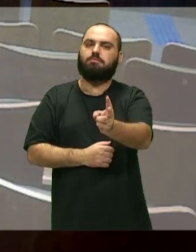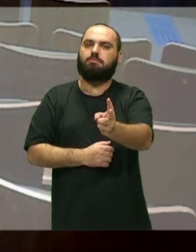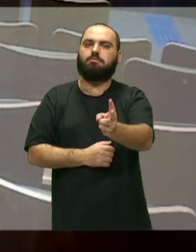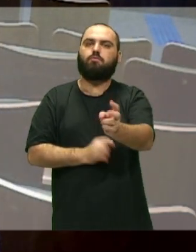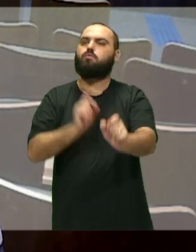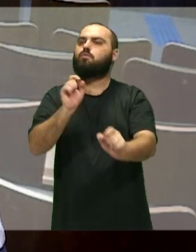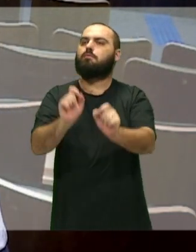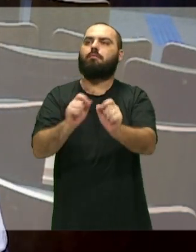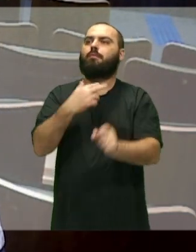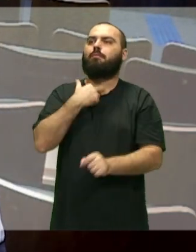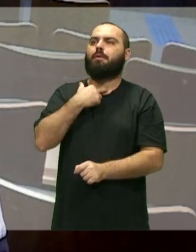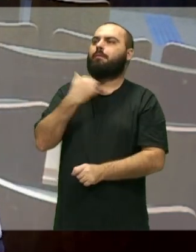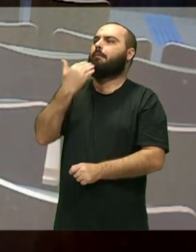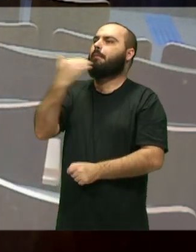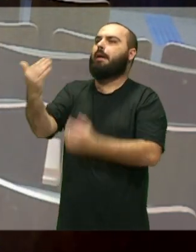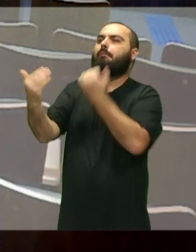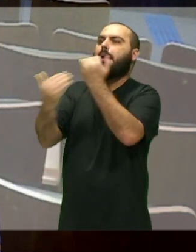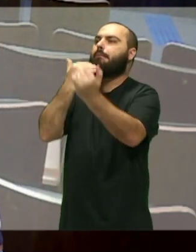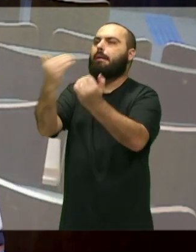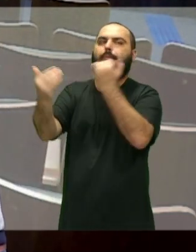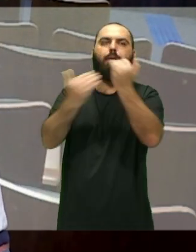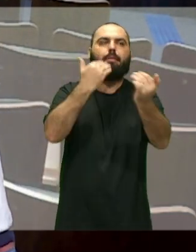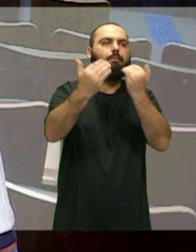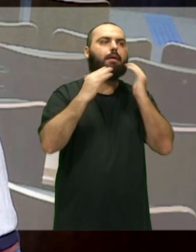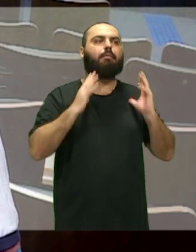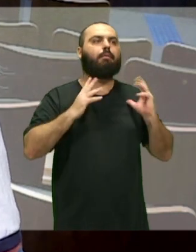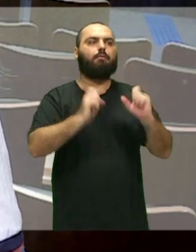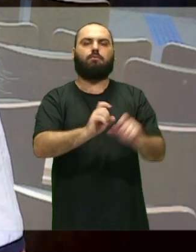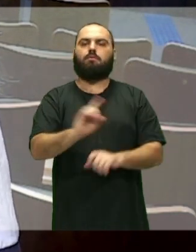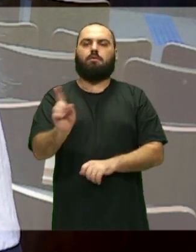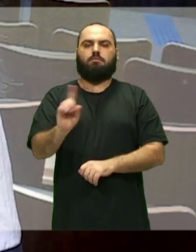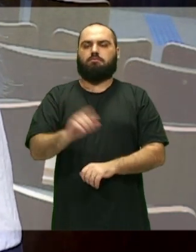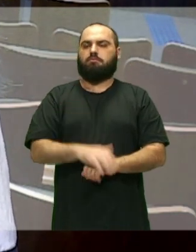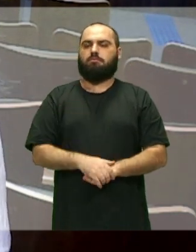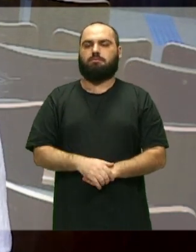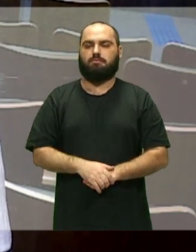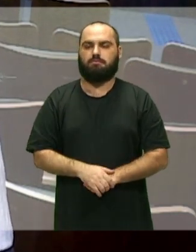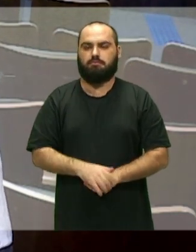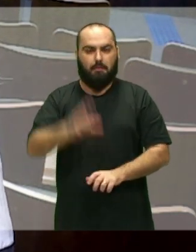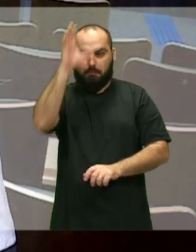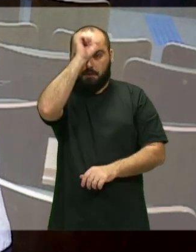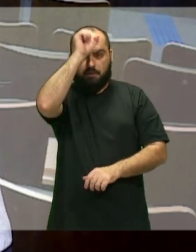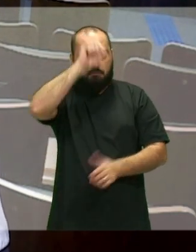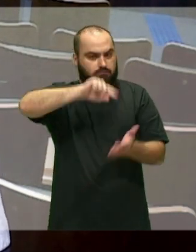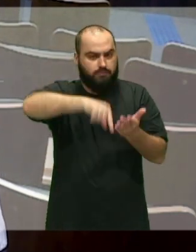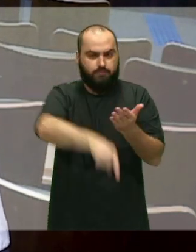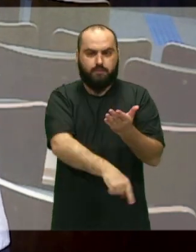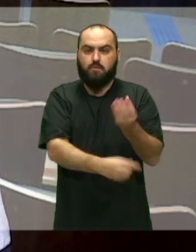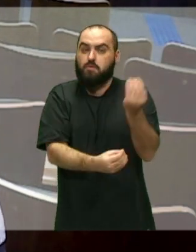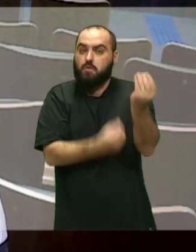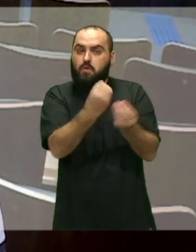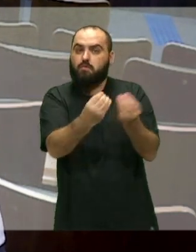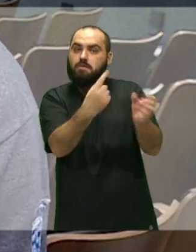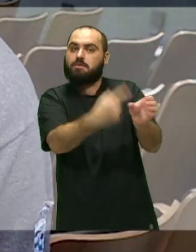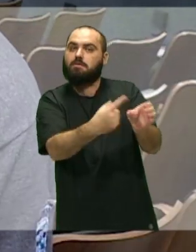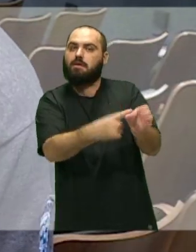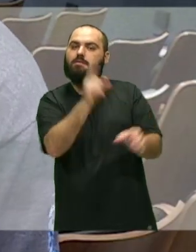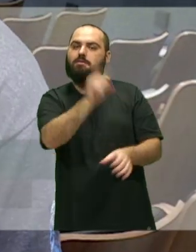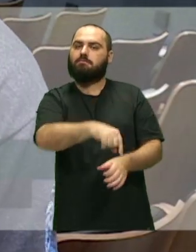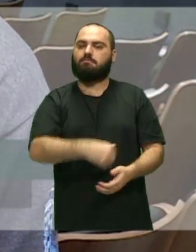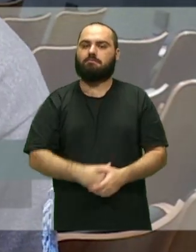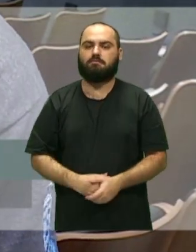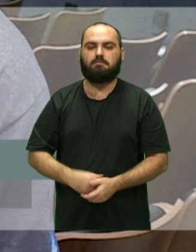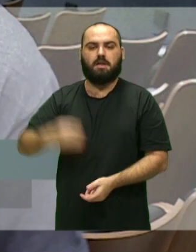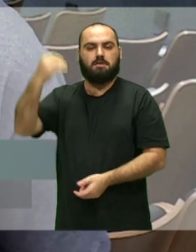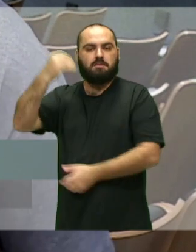que a gente não pode pedir tudo para todo mundo e aprender como que a cidade funciona é uma